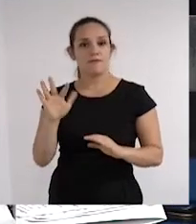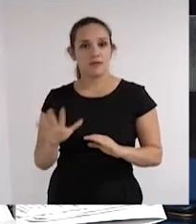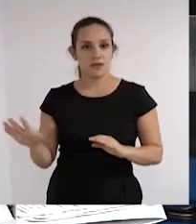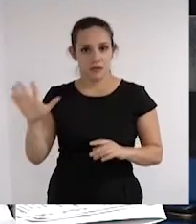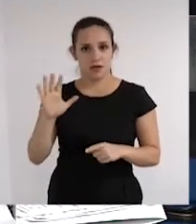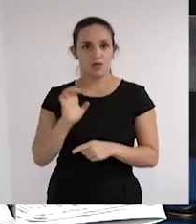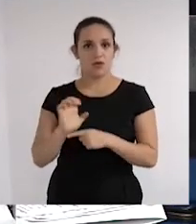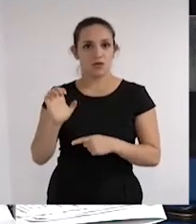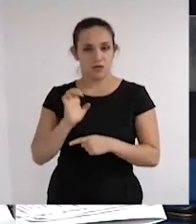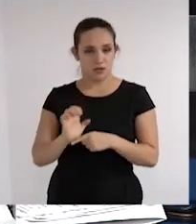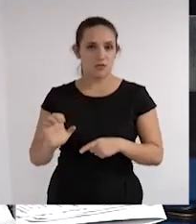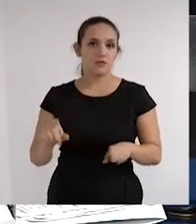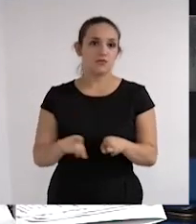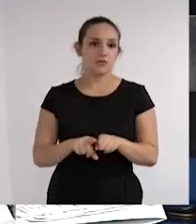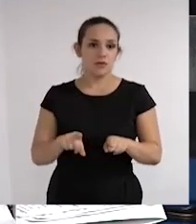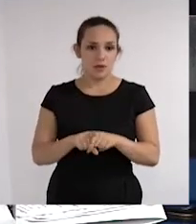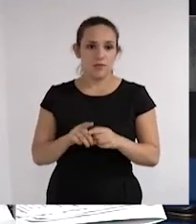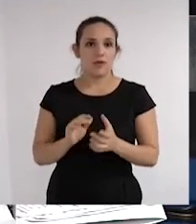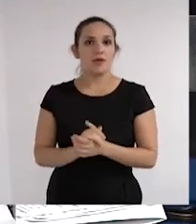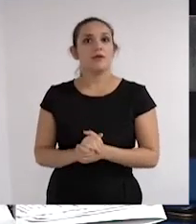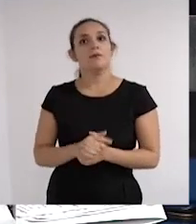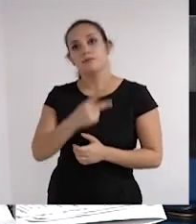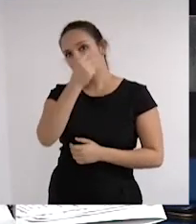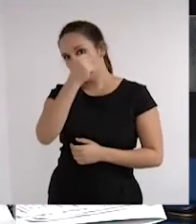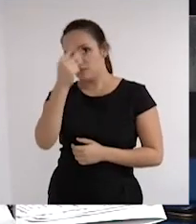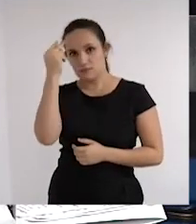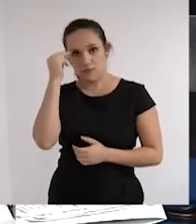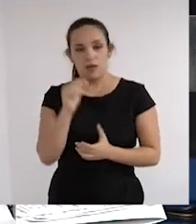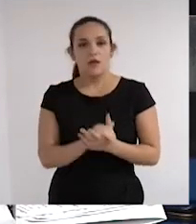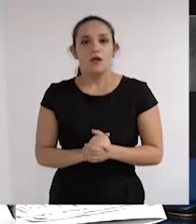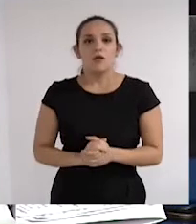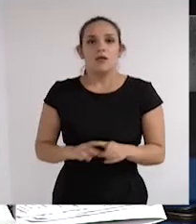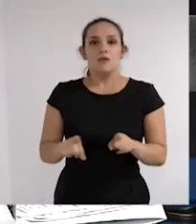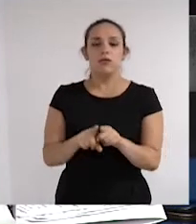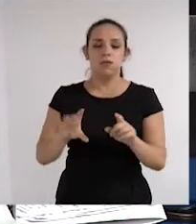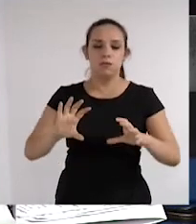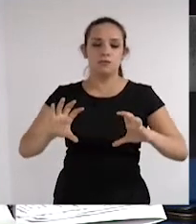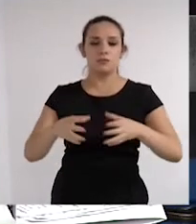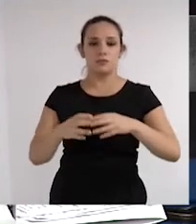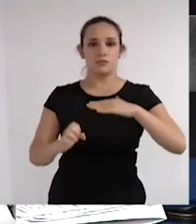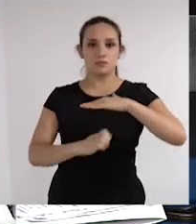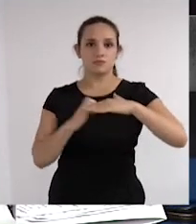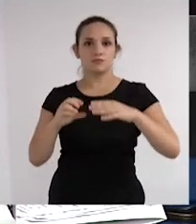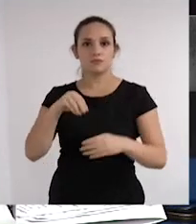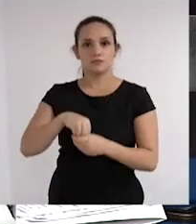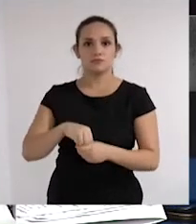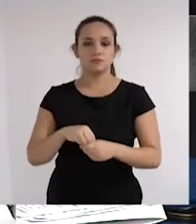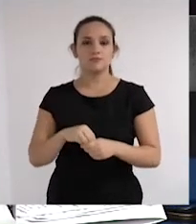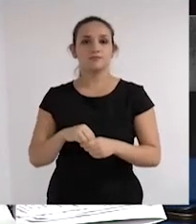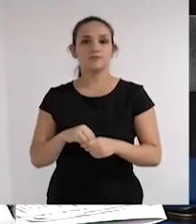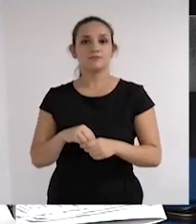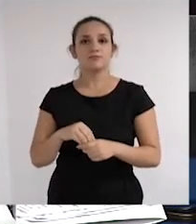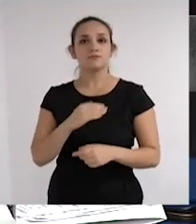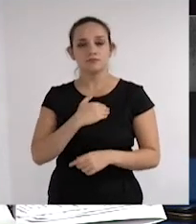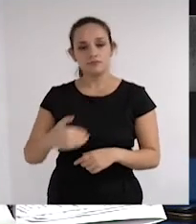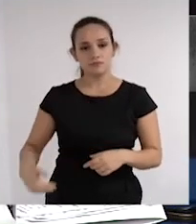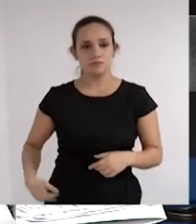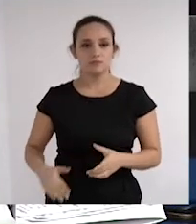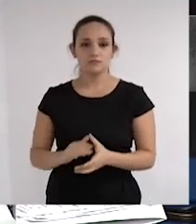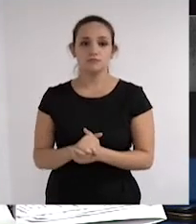Distrito Federal e dos municípios, inclusive suas autarquias e fundações, é assegurado regime de previdência de